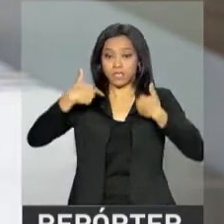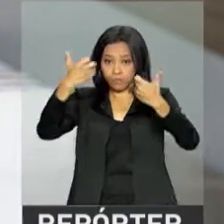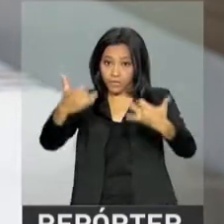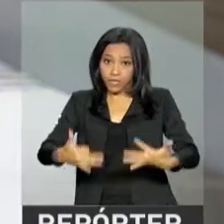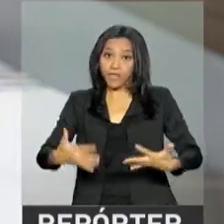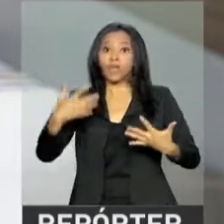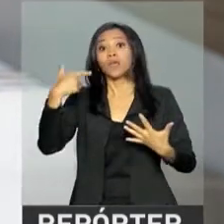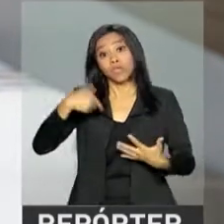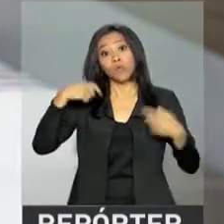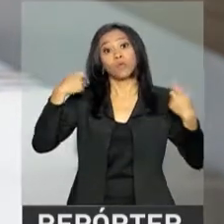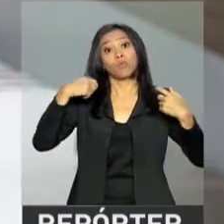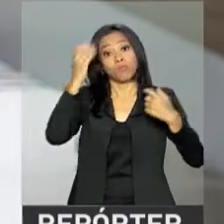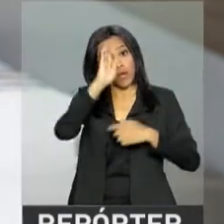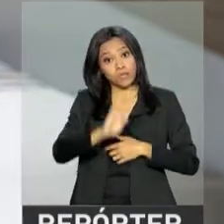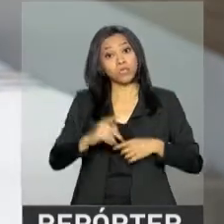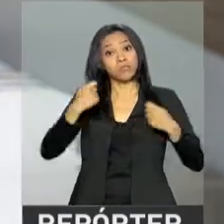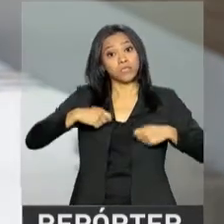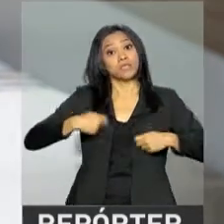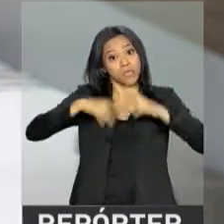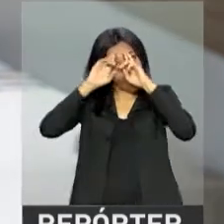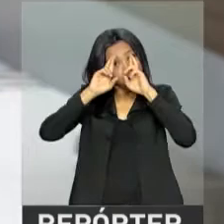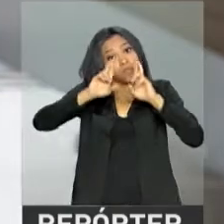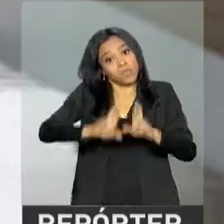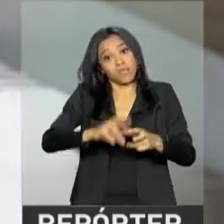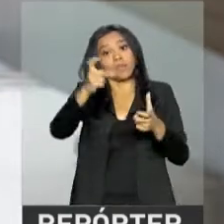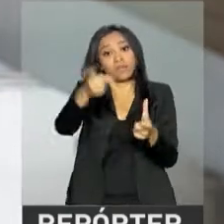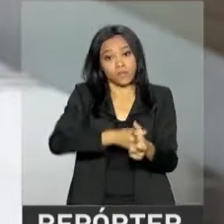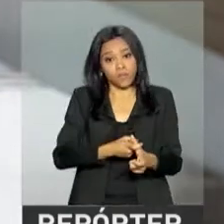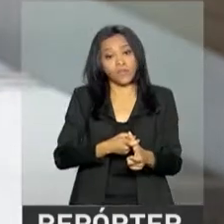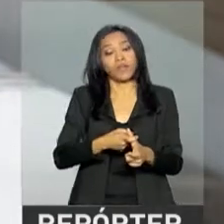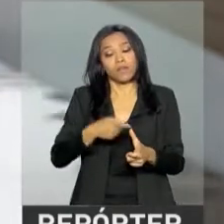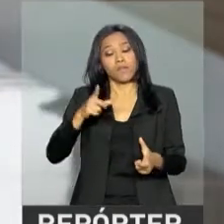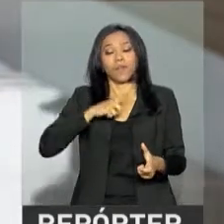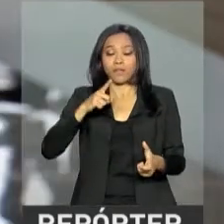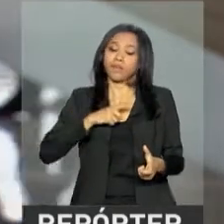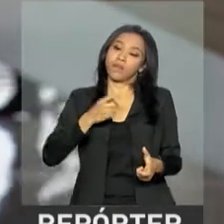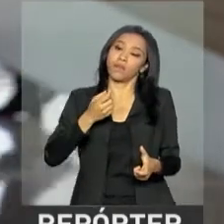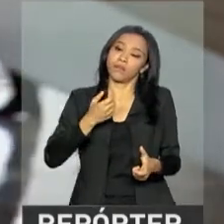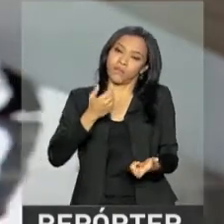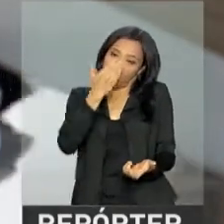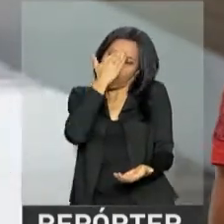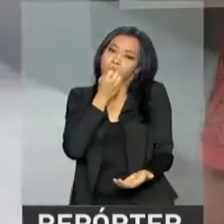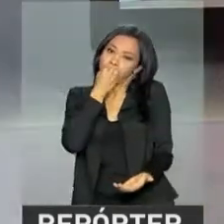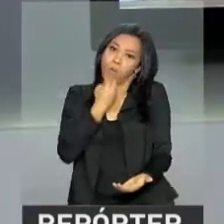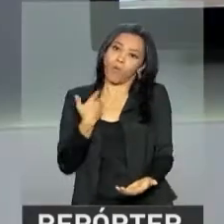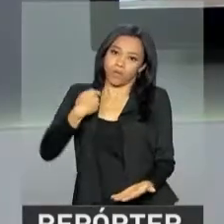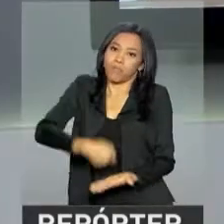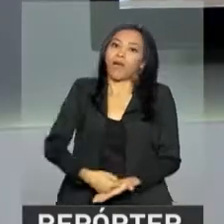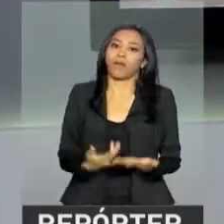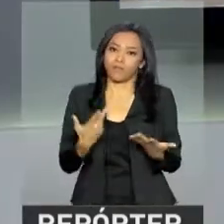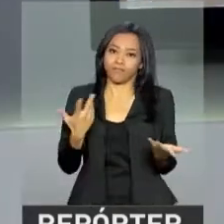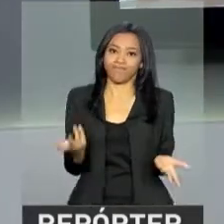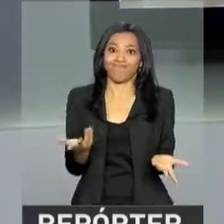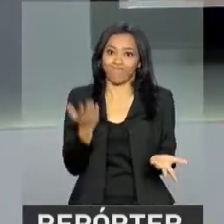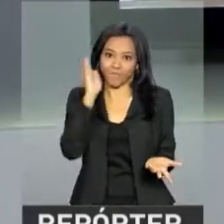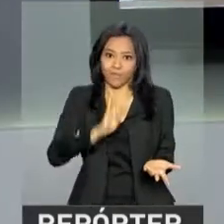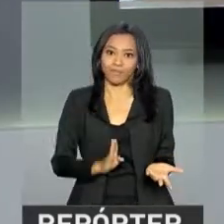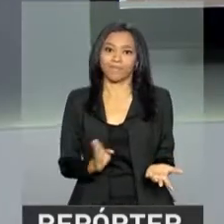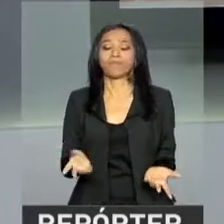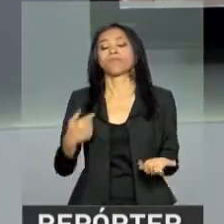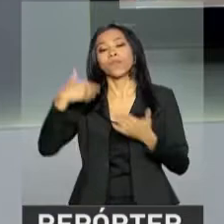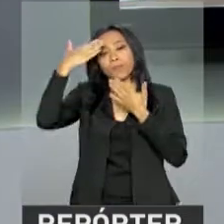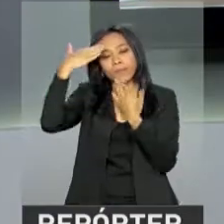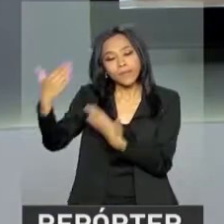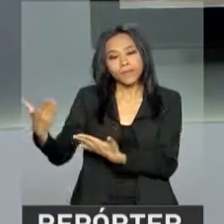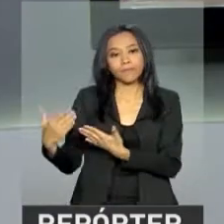1 e essa dívida para manter a credibilidade como bom pagador thaissa obrigada no ano pelas suas